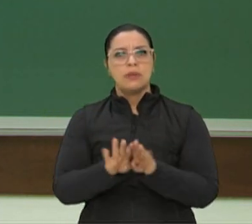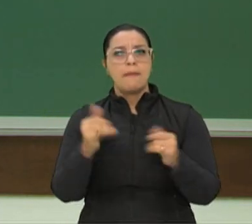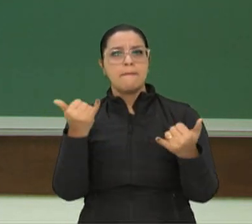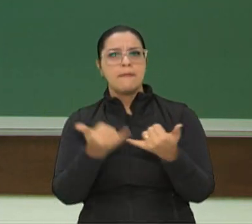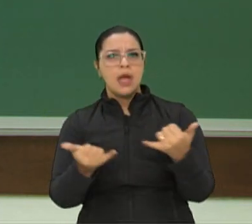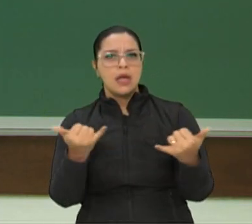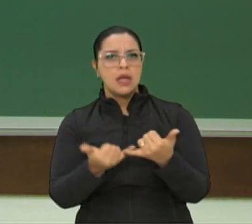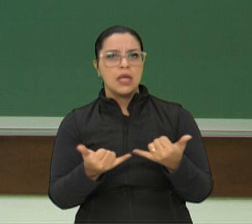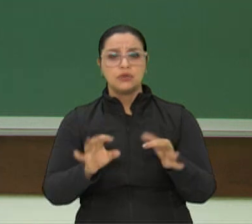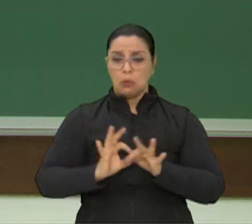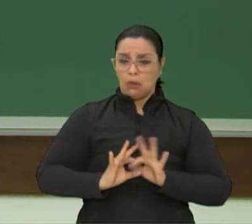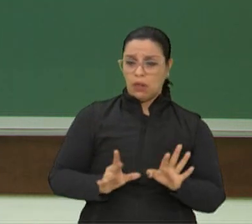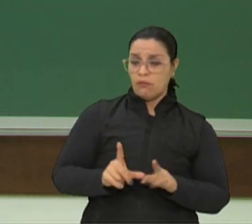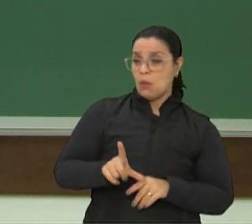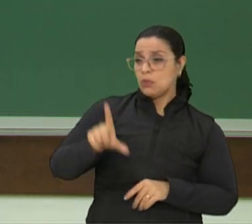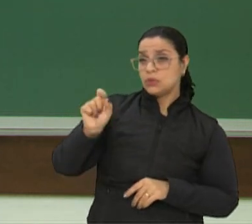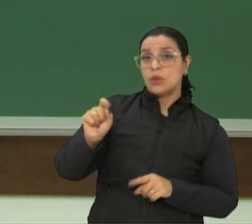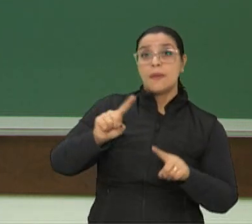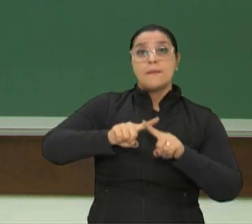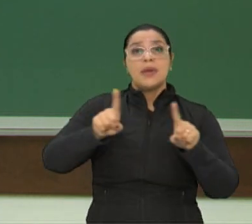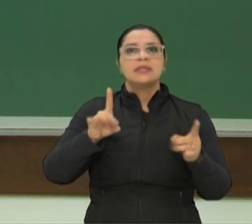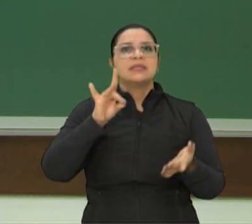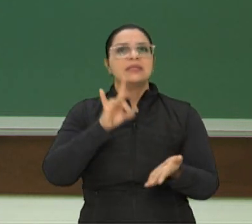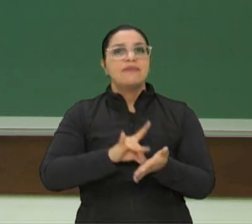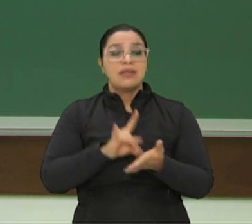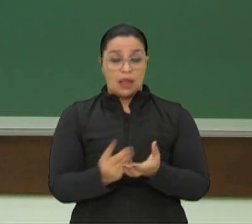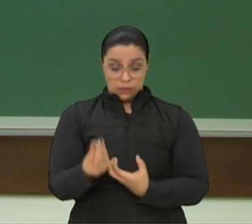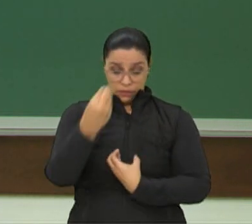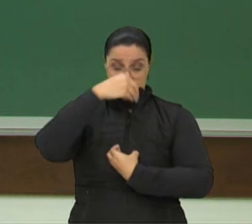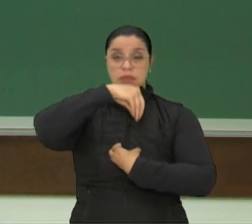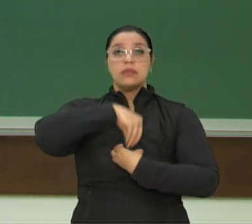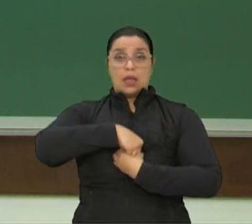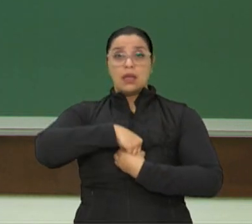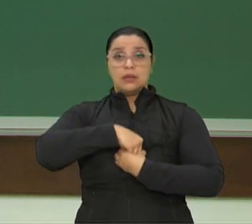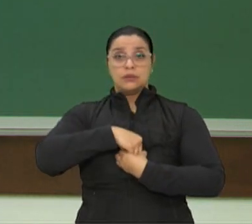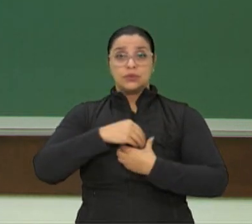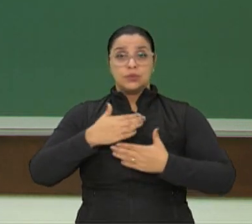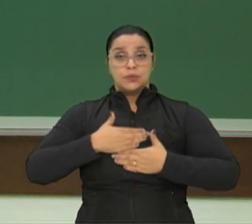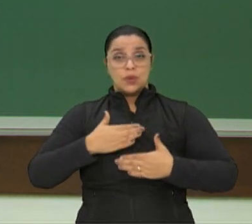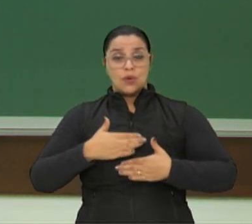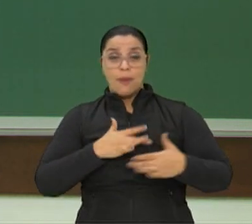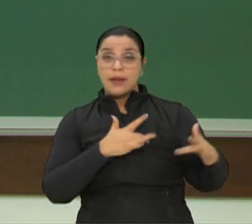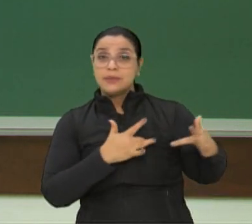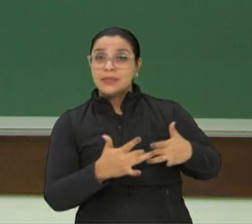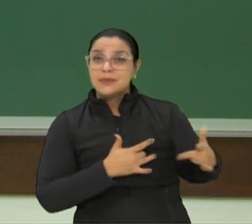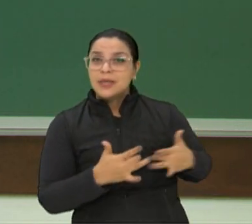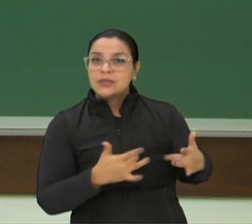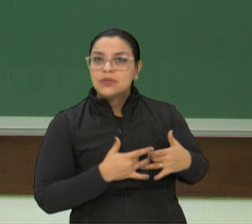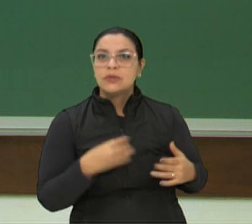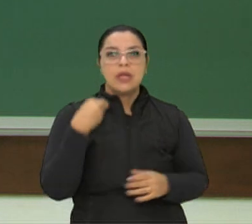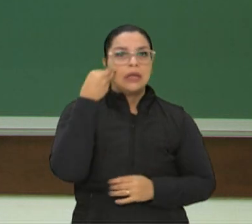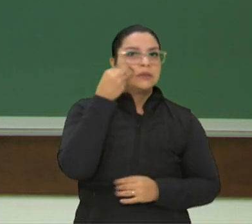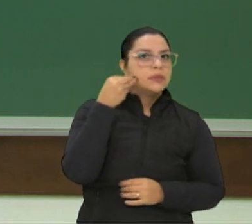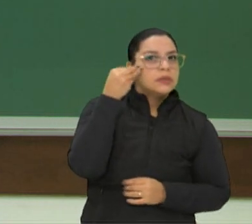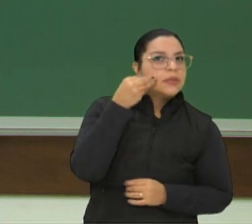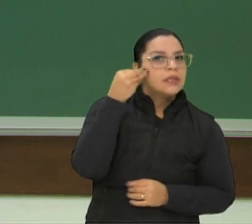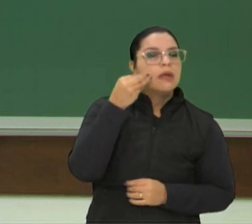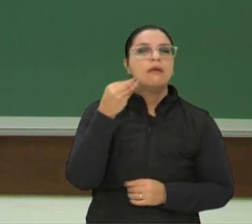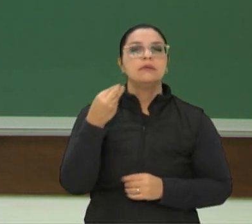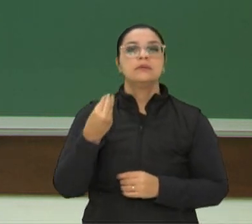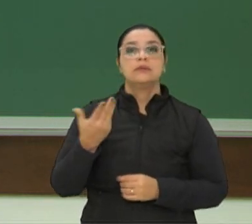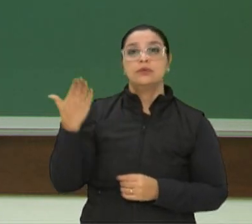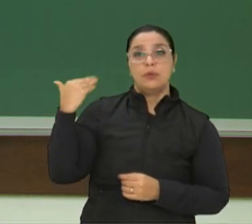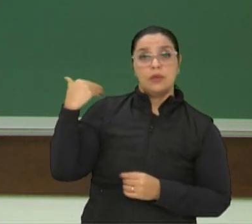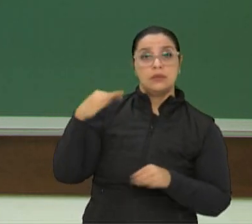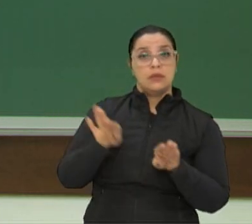parecer ser, né, livre, escolher, mas internamente as suas paixões, as suas vivências que você teve no